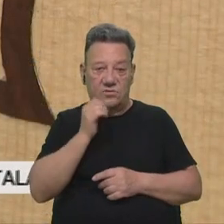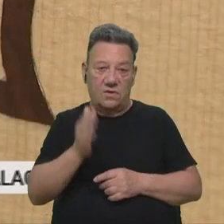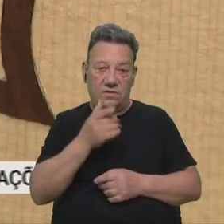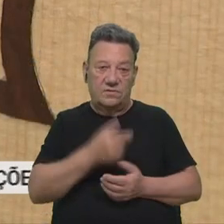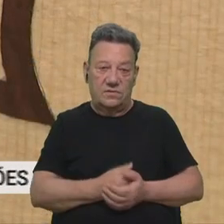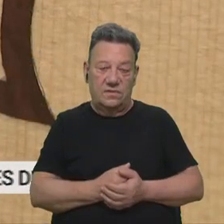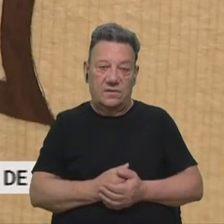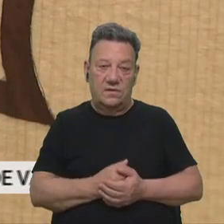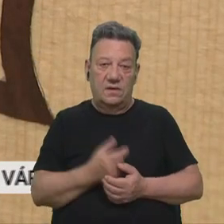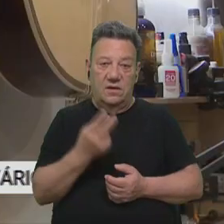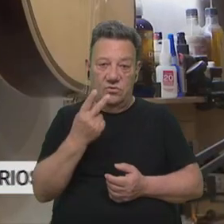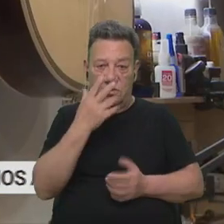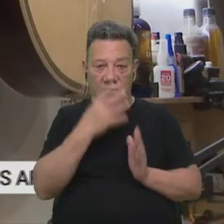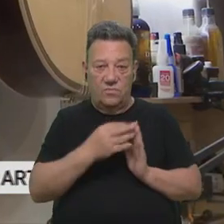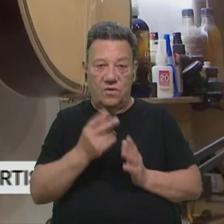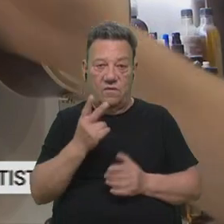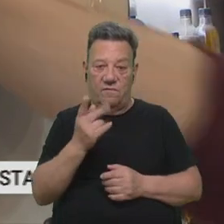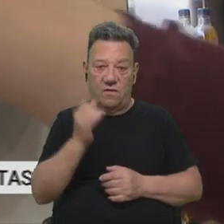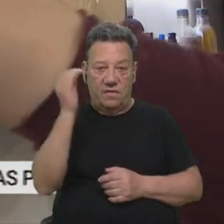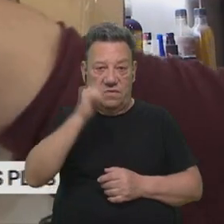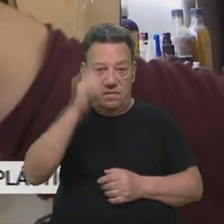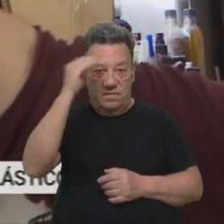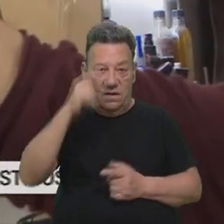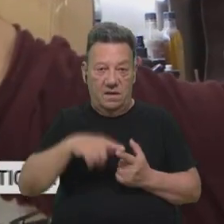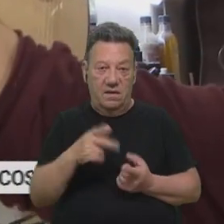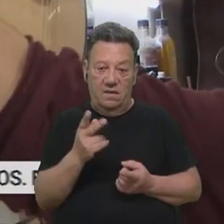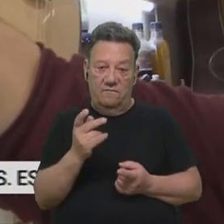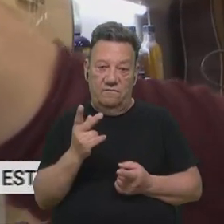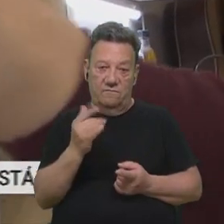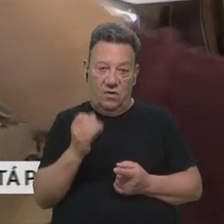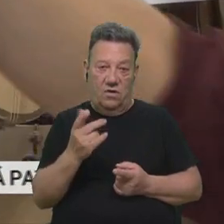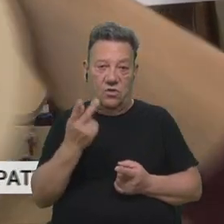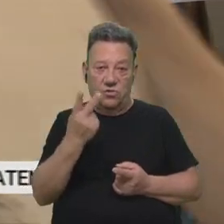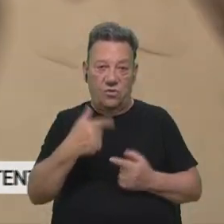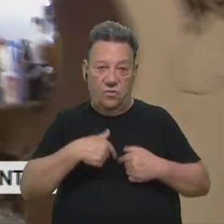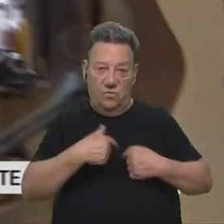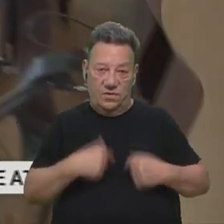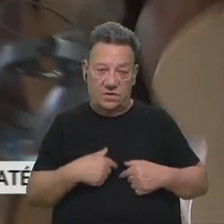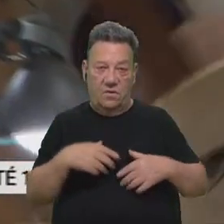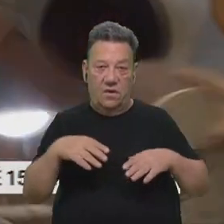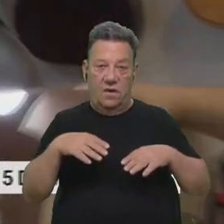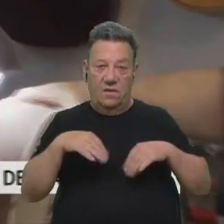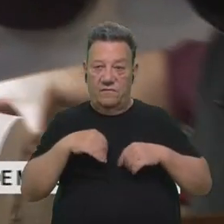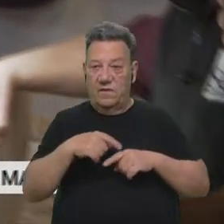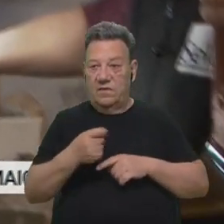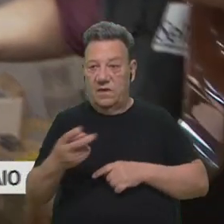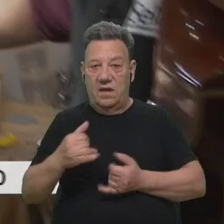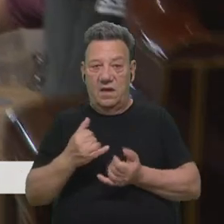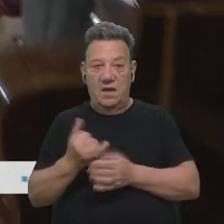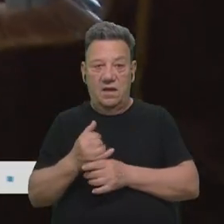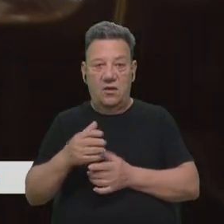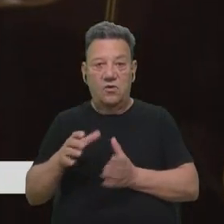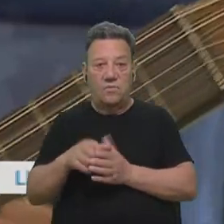Açores. Há dois modelos de viola da terra. A viola de dois corações, mas adotada pelas restantes ilhas do grupo central